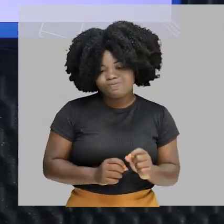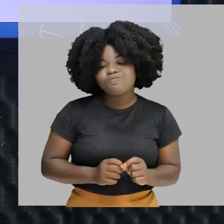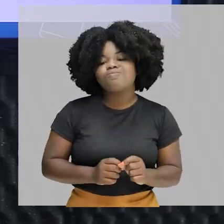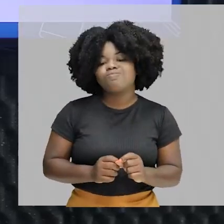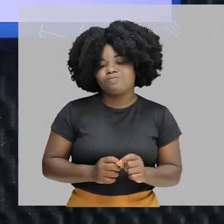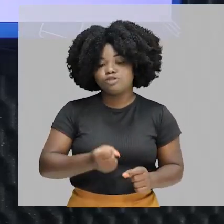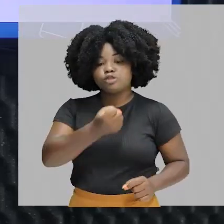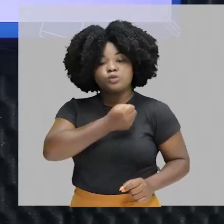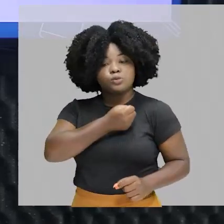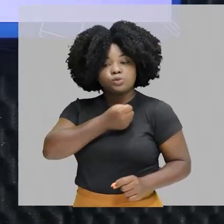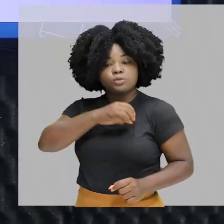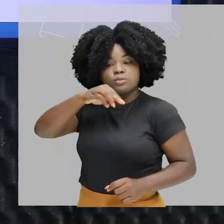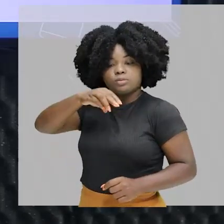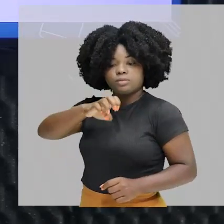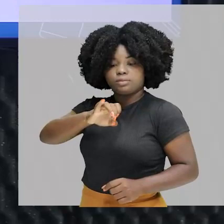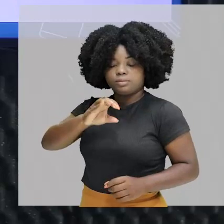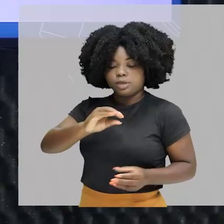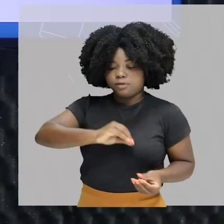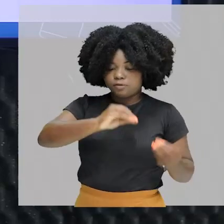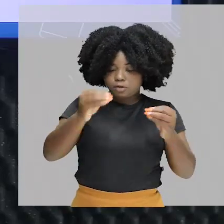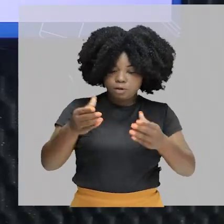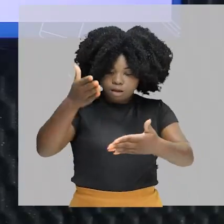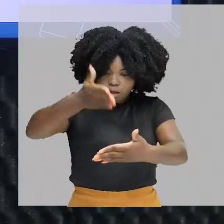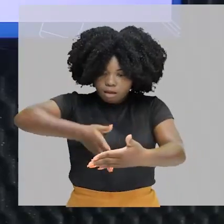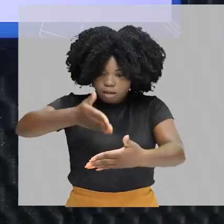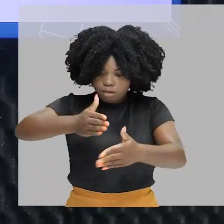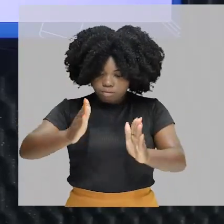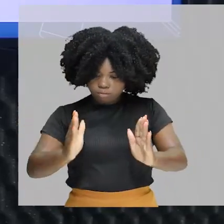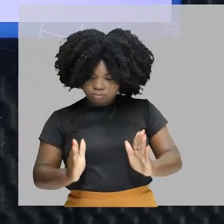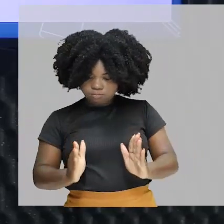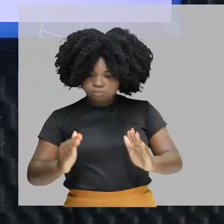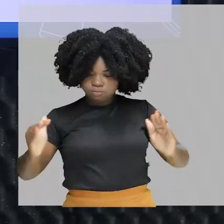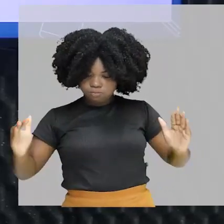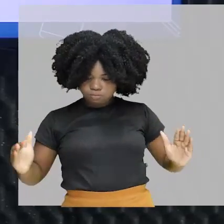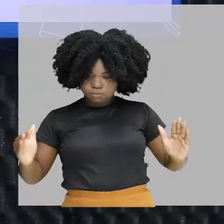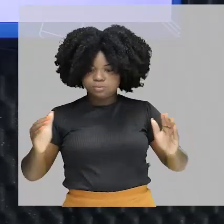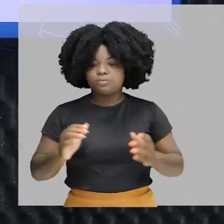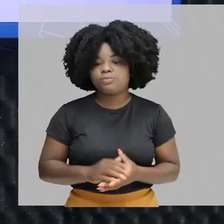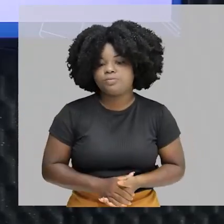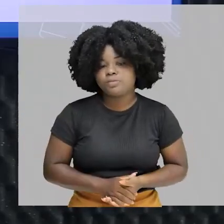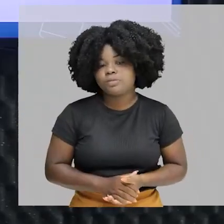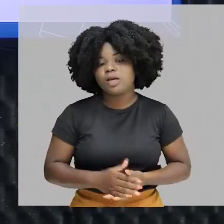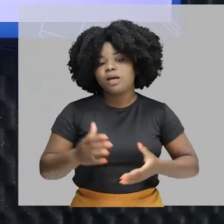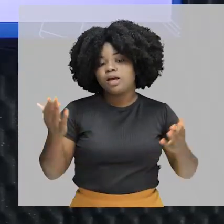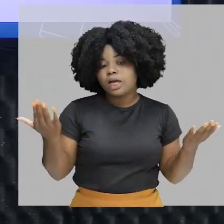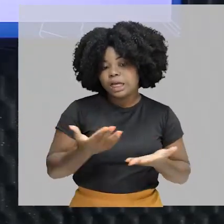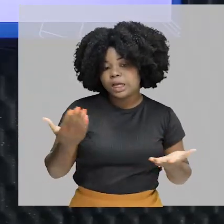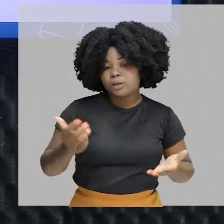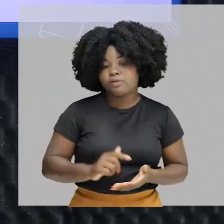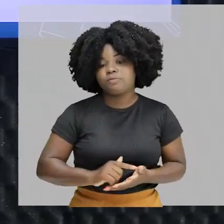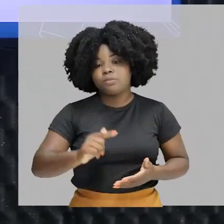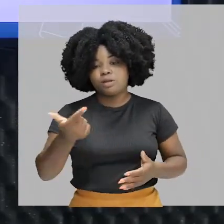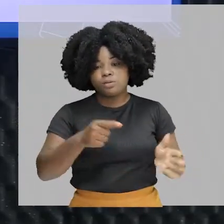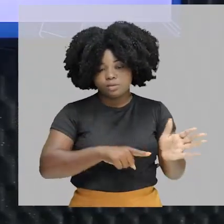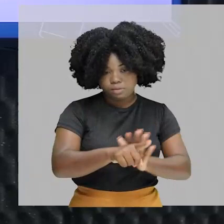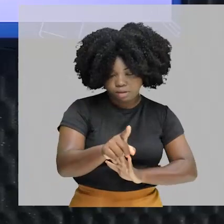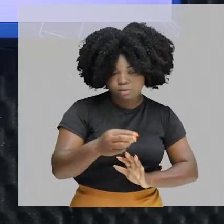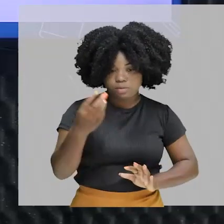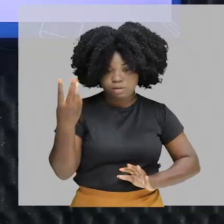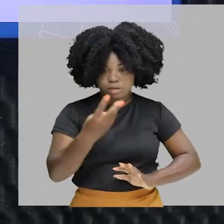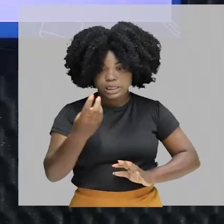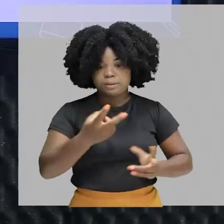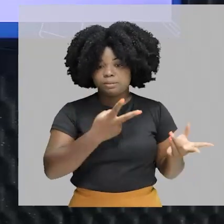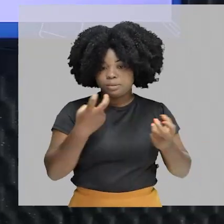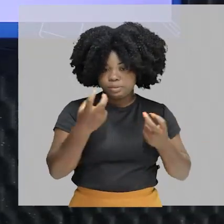os meios que foram inseridos, tá bom? Então, vamos agora para mais uma questão. Veja que agora